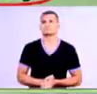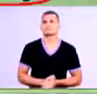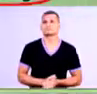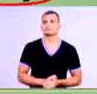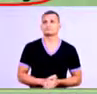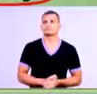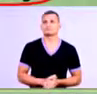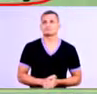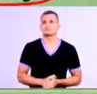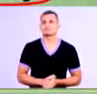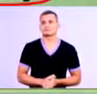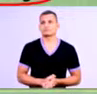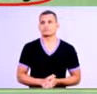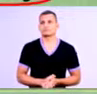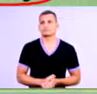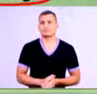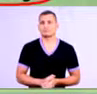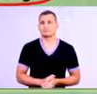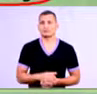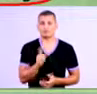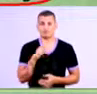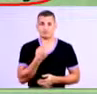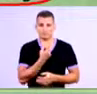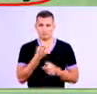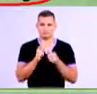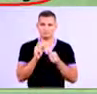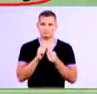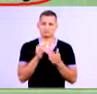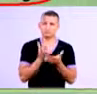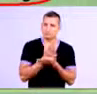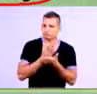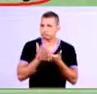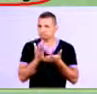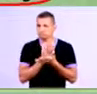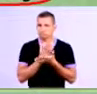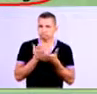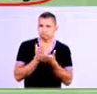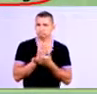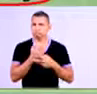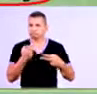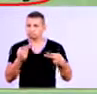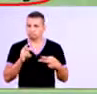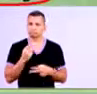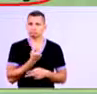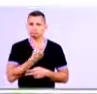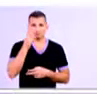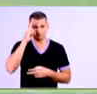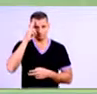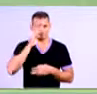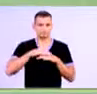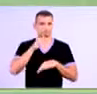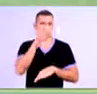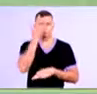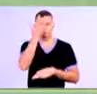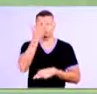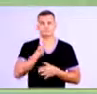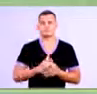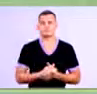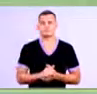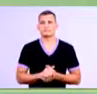Então, quando nós fazemos alguma coisa, nós lembramos muito mais facilmente.